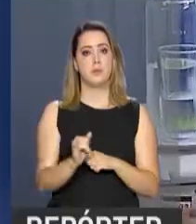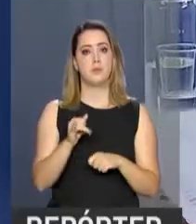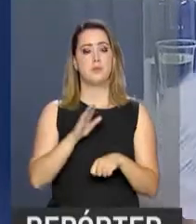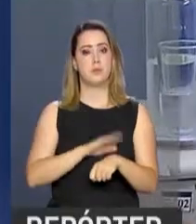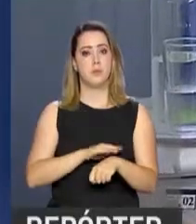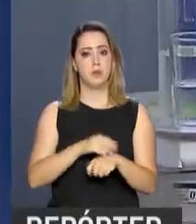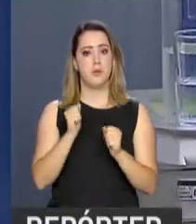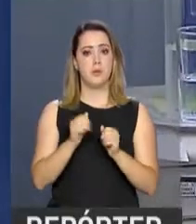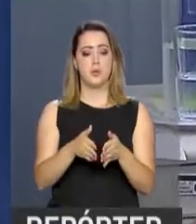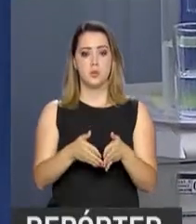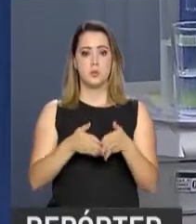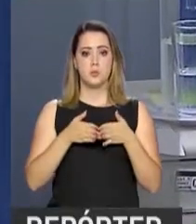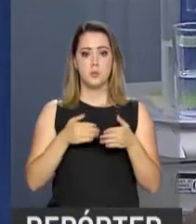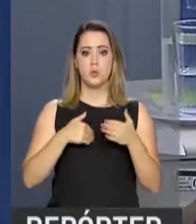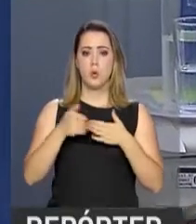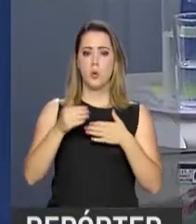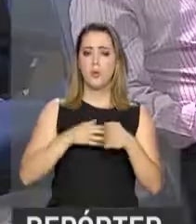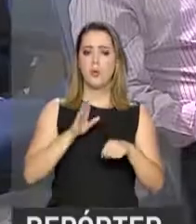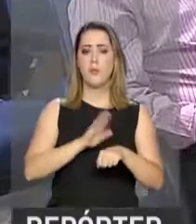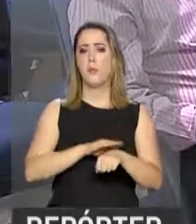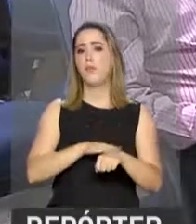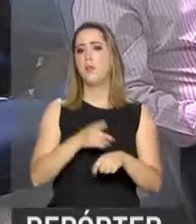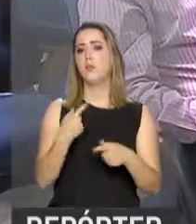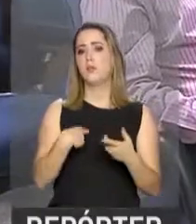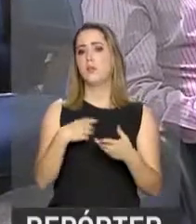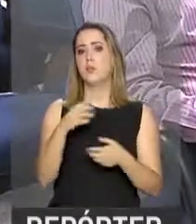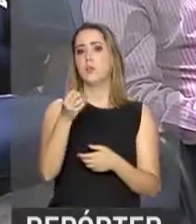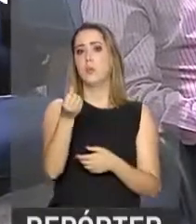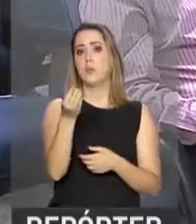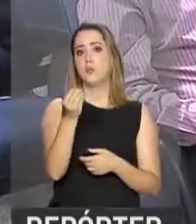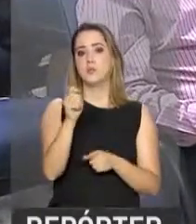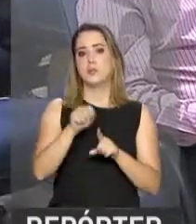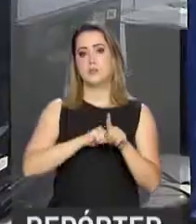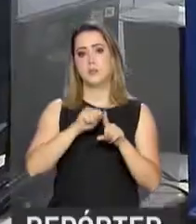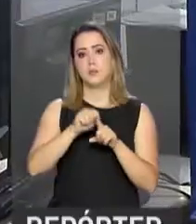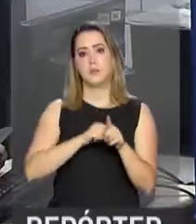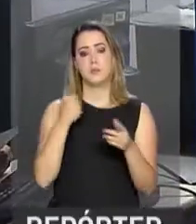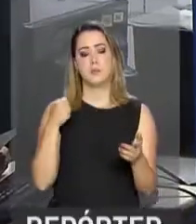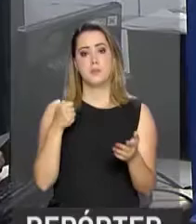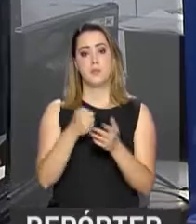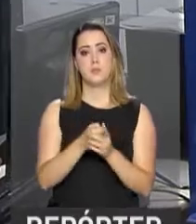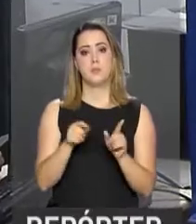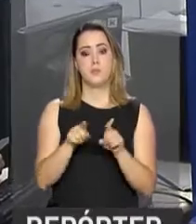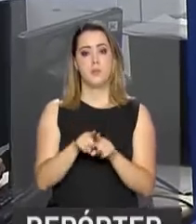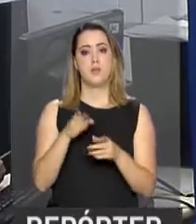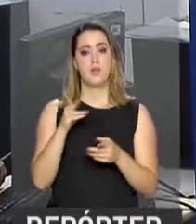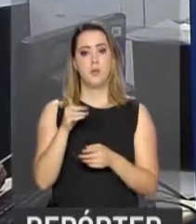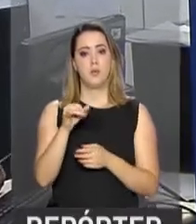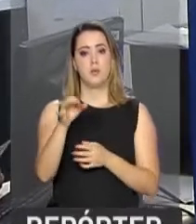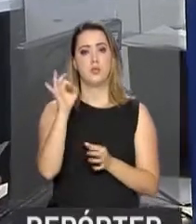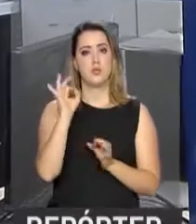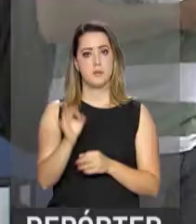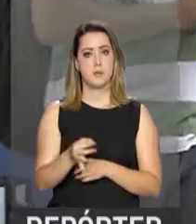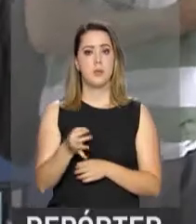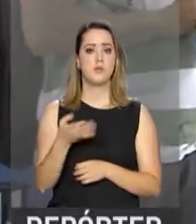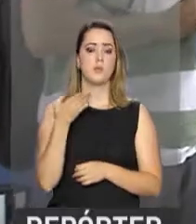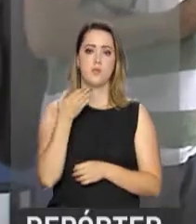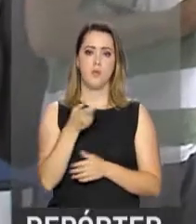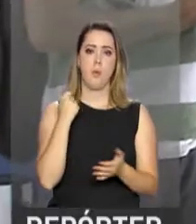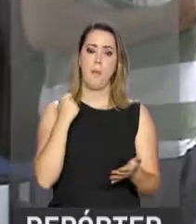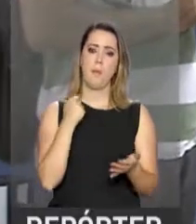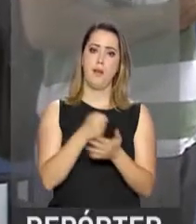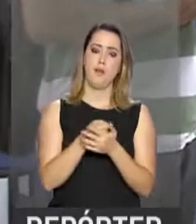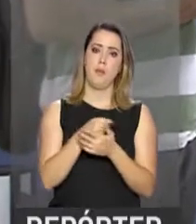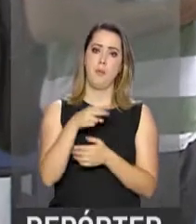pode solicitar a qualquer momento com 60 meses para pagar além de poder ficar em dia com a receita o pagamento